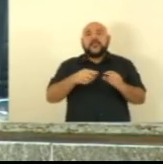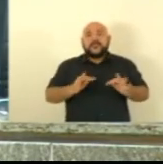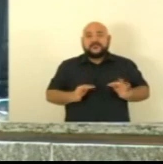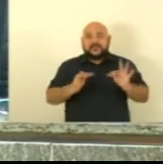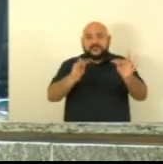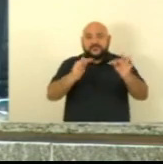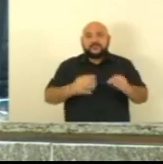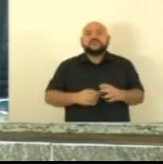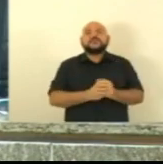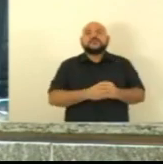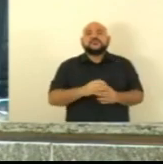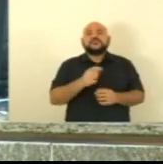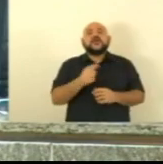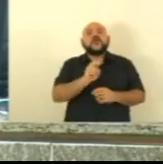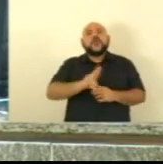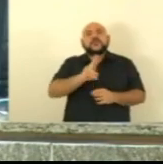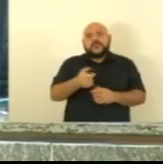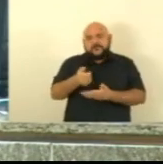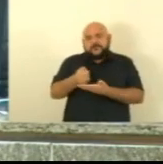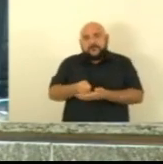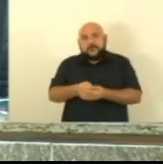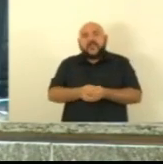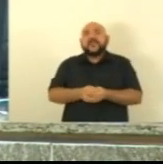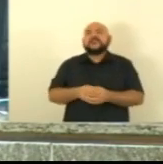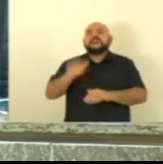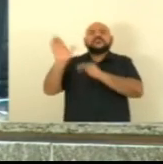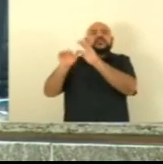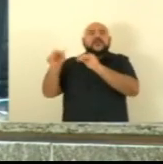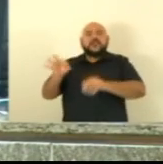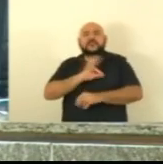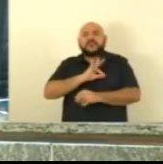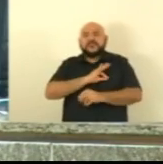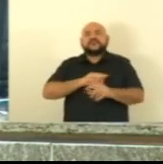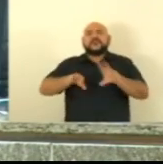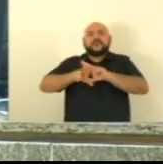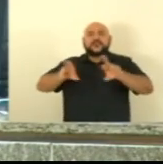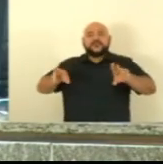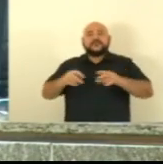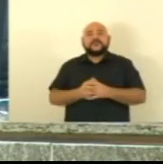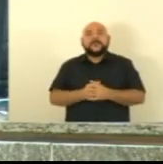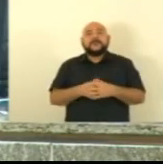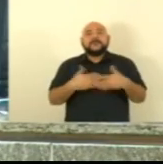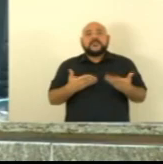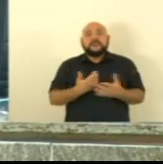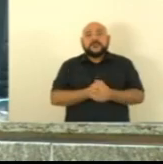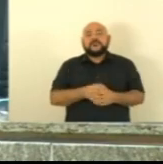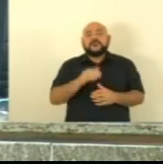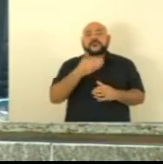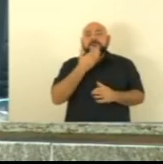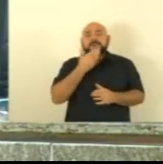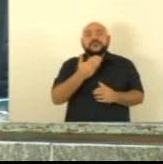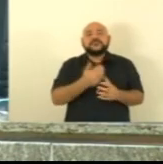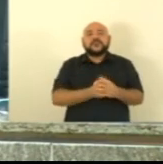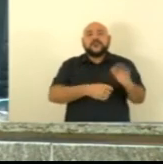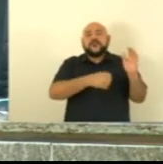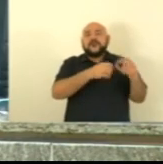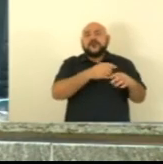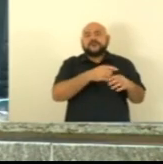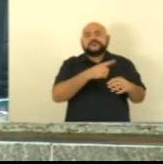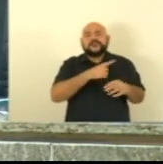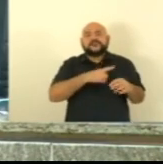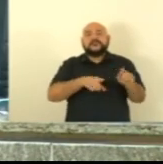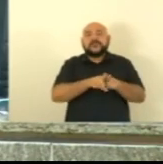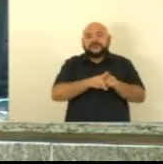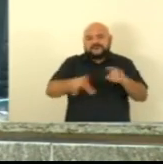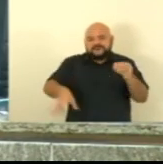dos hospitais e unidades de ensino do Estado do Espírito Santo e da outras providências, publicado no ar digital do dia 3/2/2023, em anexo para tratar de